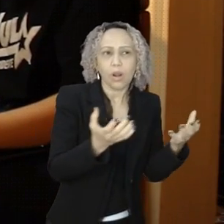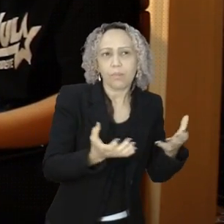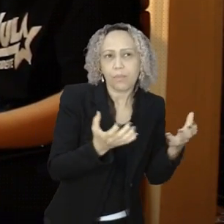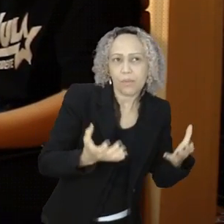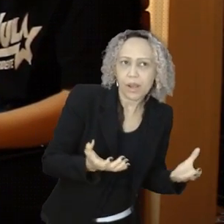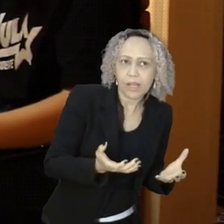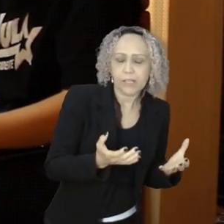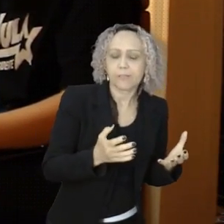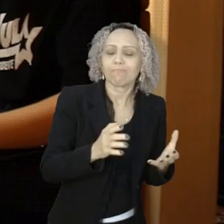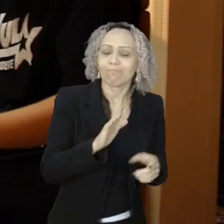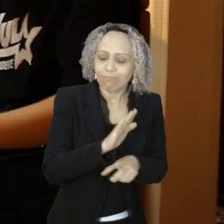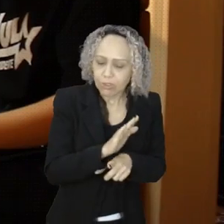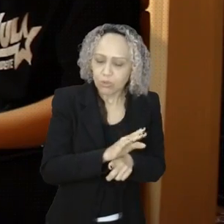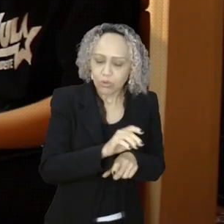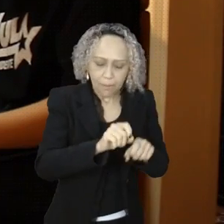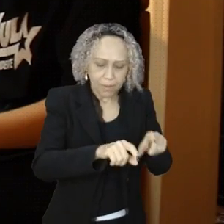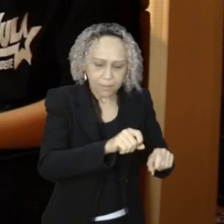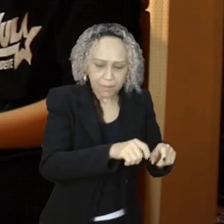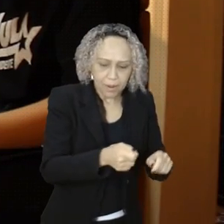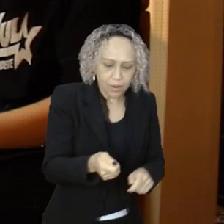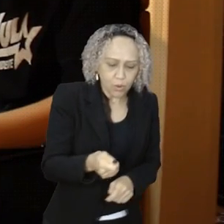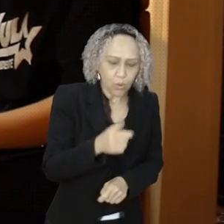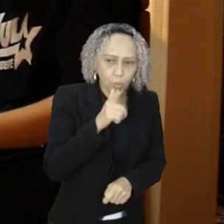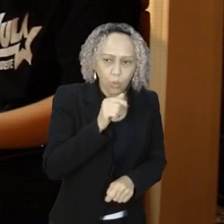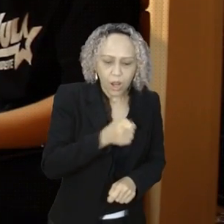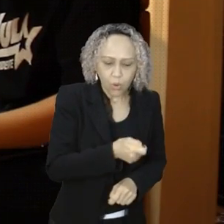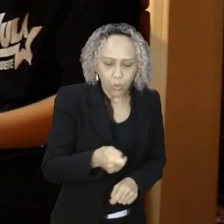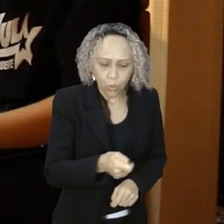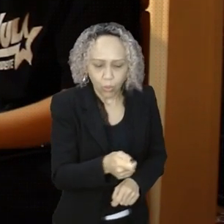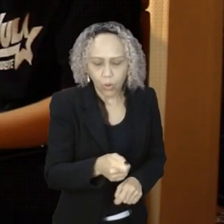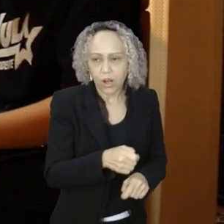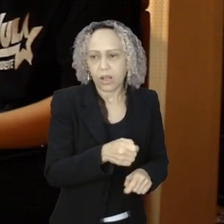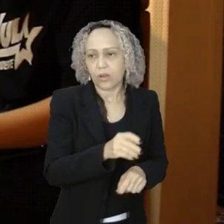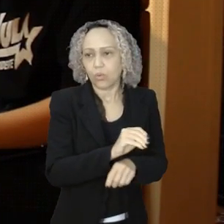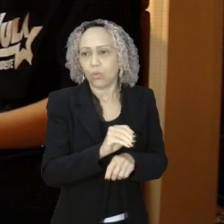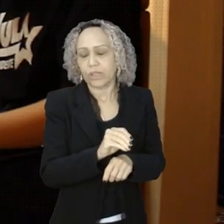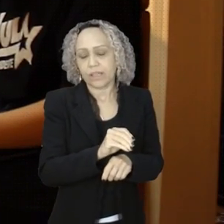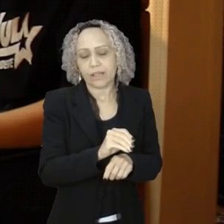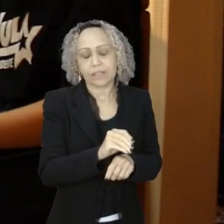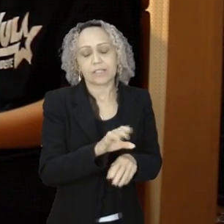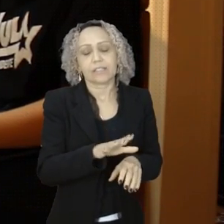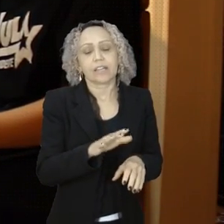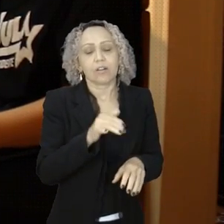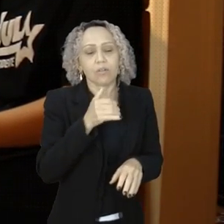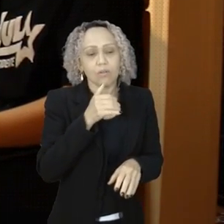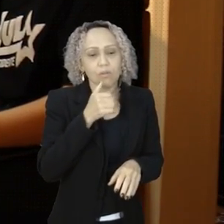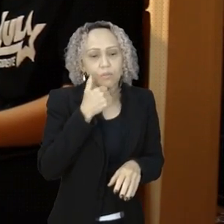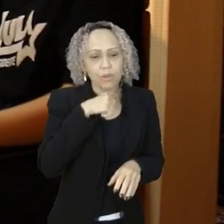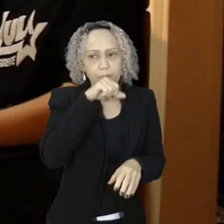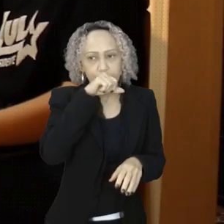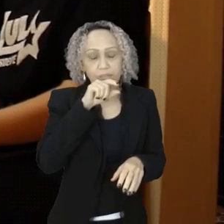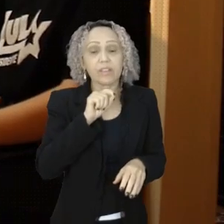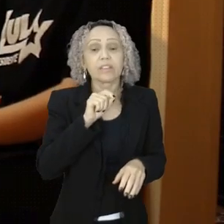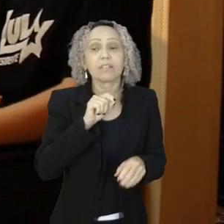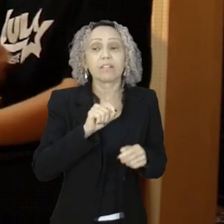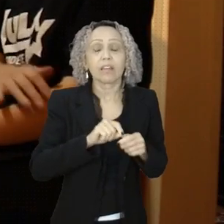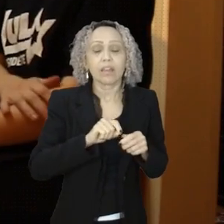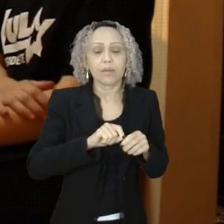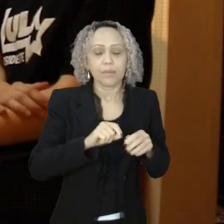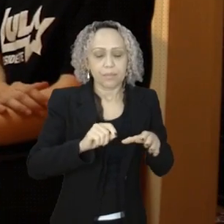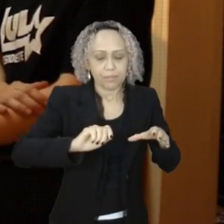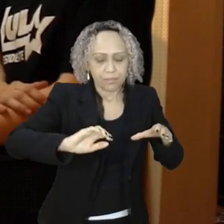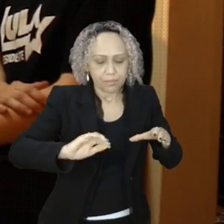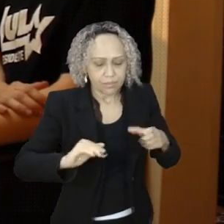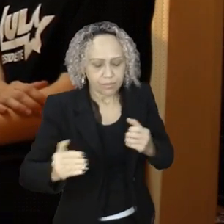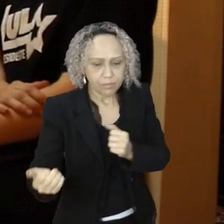horta. E que a mãe eles colocaram numa cesta. Não é? E nós íamos na cidade vender